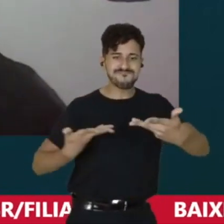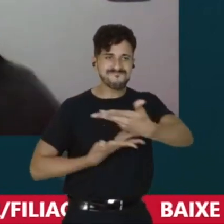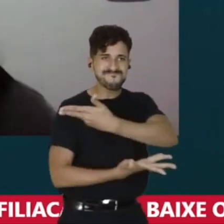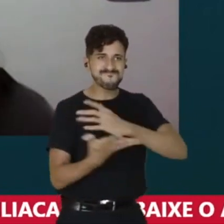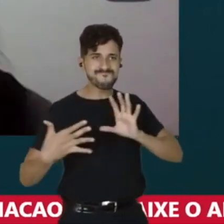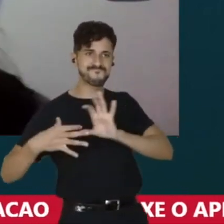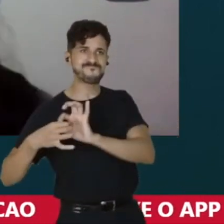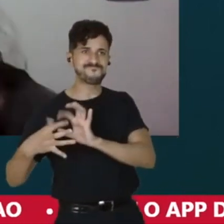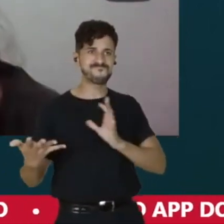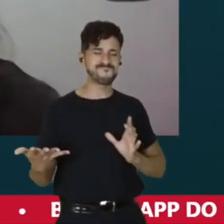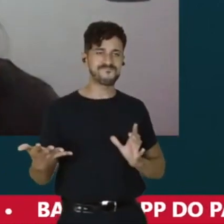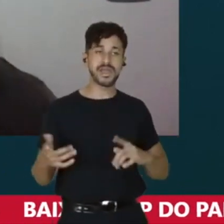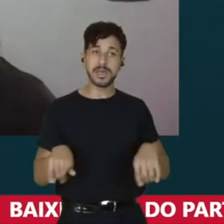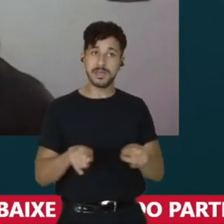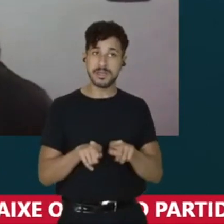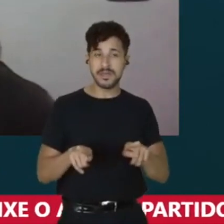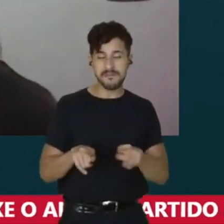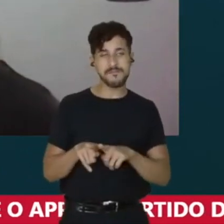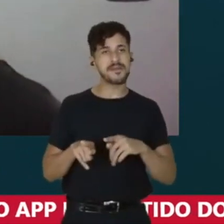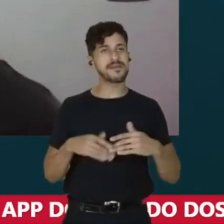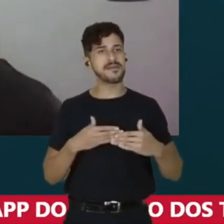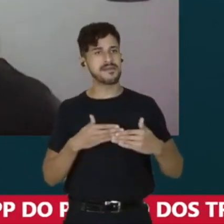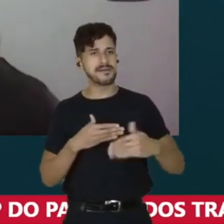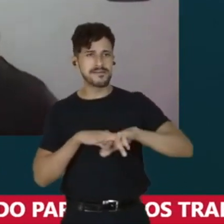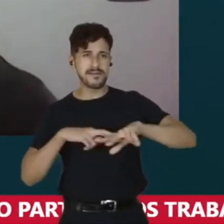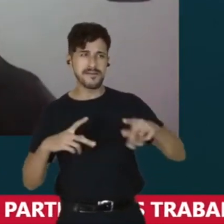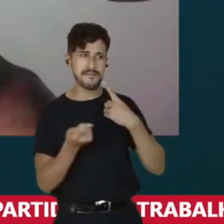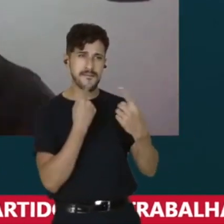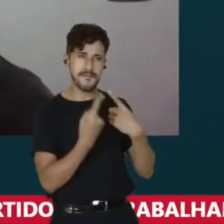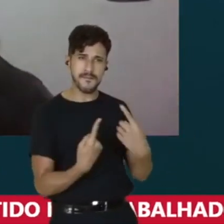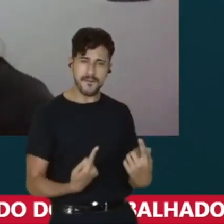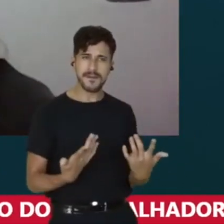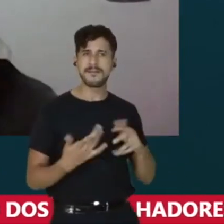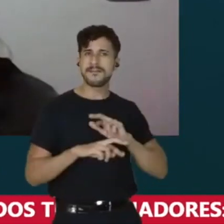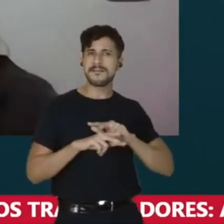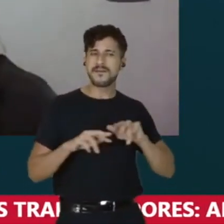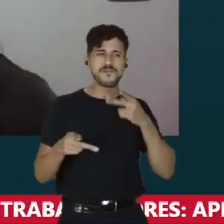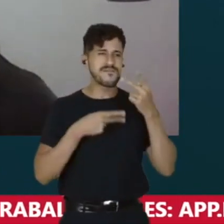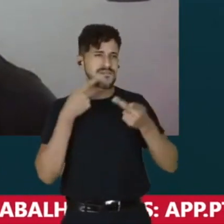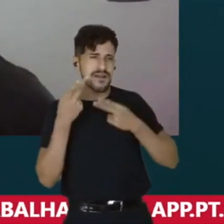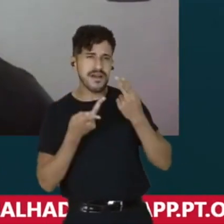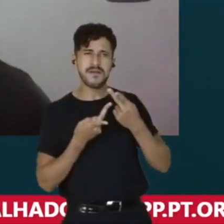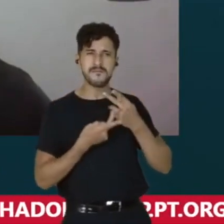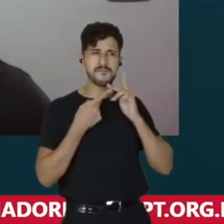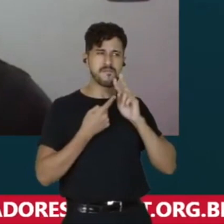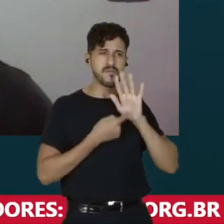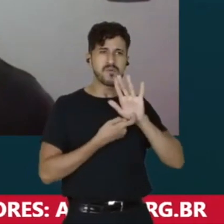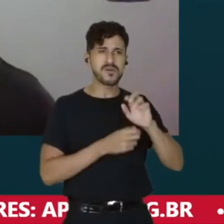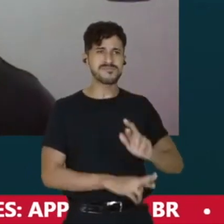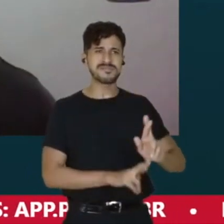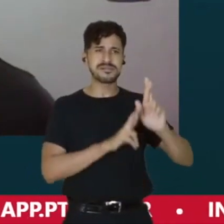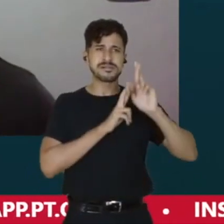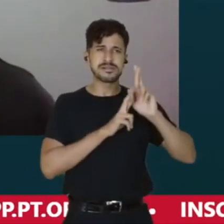mas mais ainda, né, a partir daqueles depoimentos, né, aquelas falas, colocando a esperança, né,